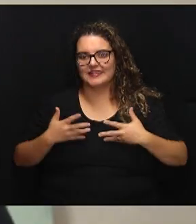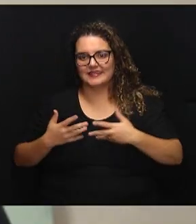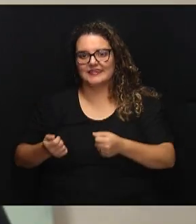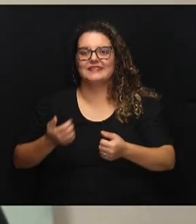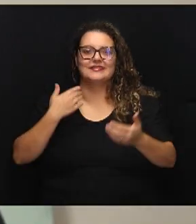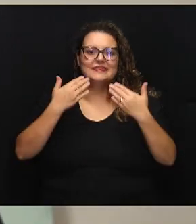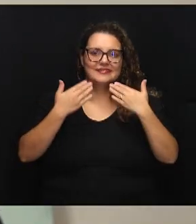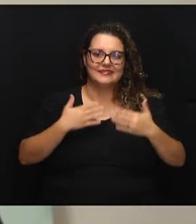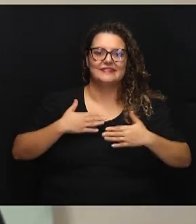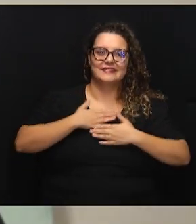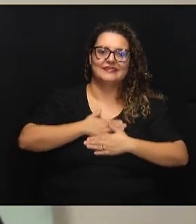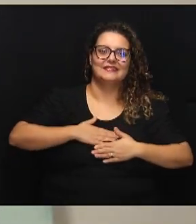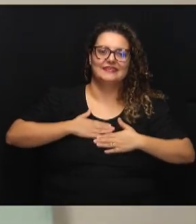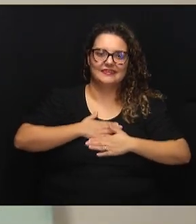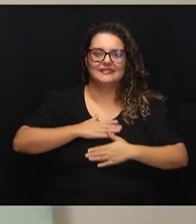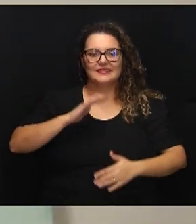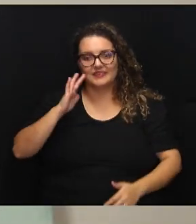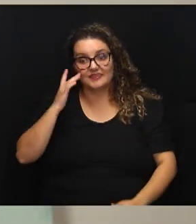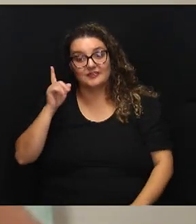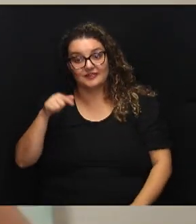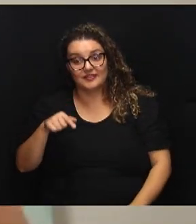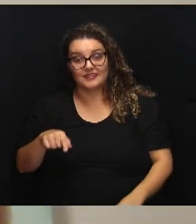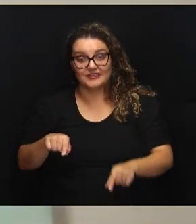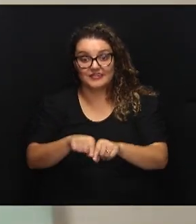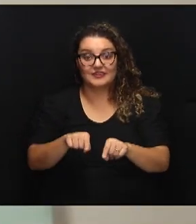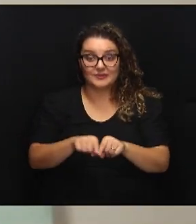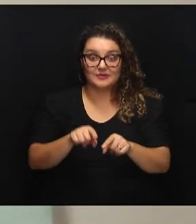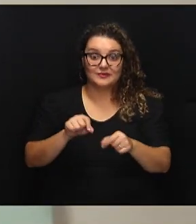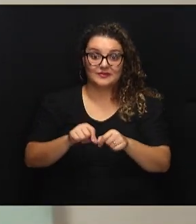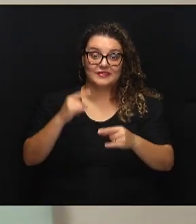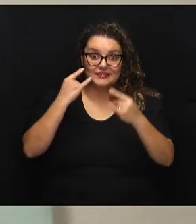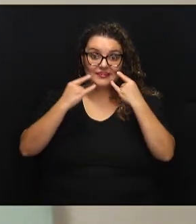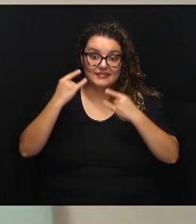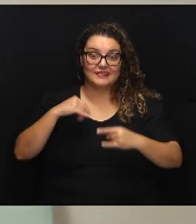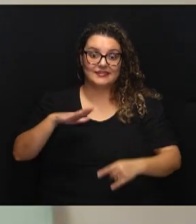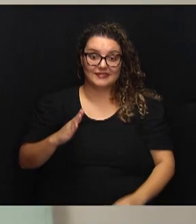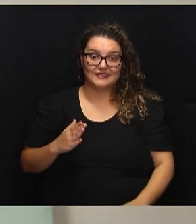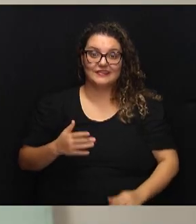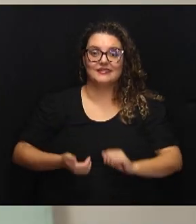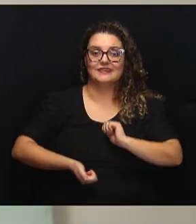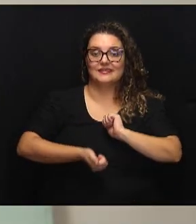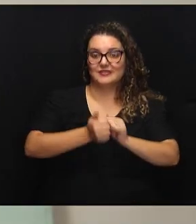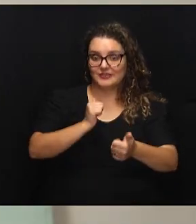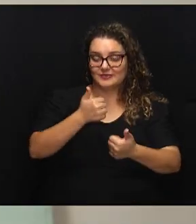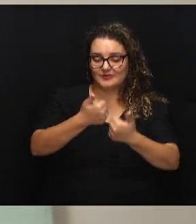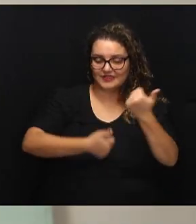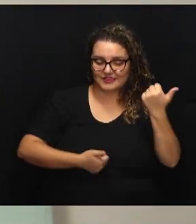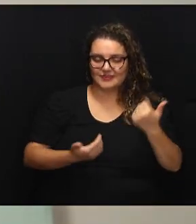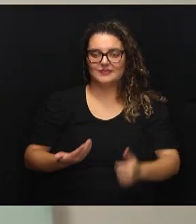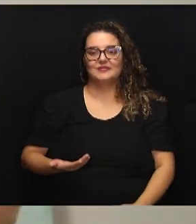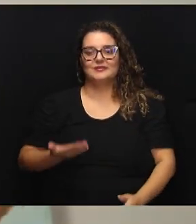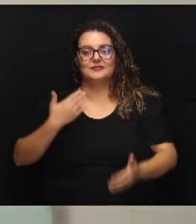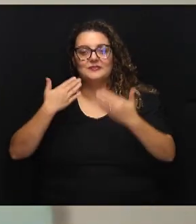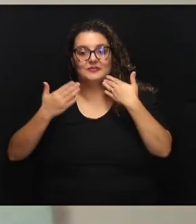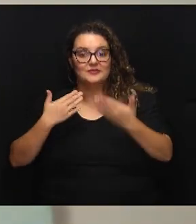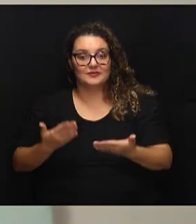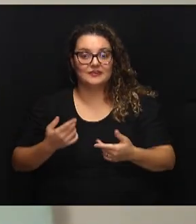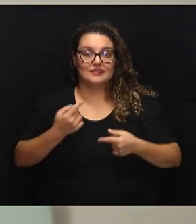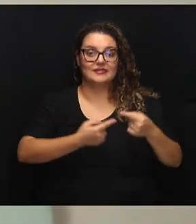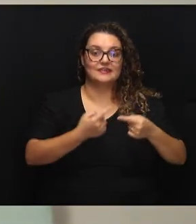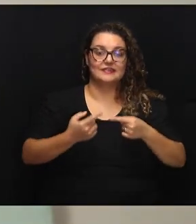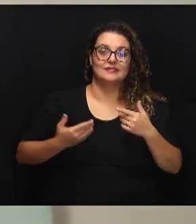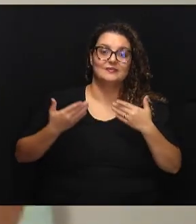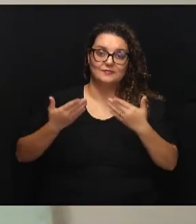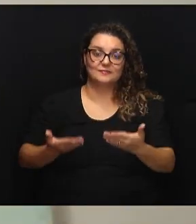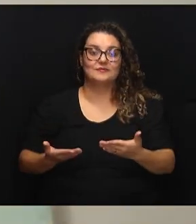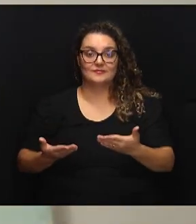bate-papo muito gostoso. Eu acho que isso também faz com que a gente se interesse mais pelo futebol, né? A gente conversar sobre isso, debater,